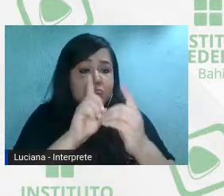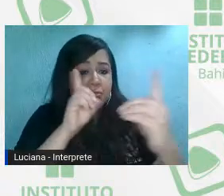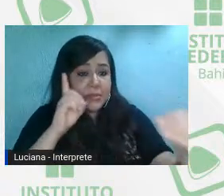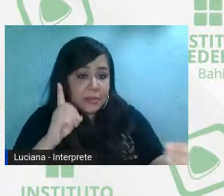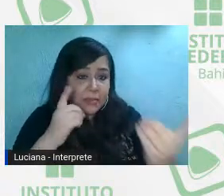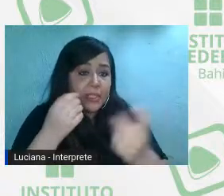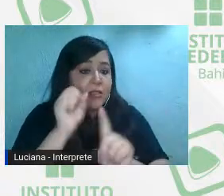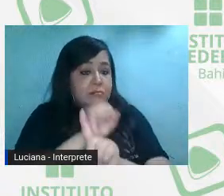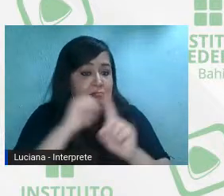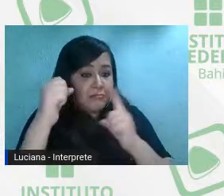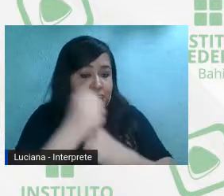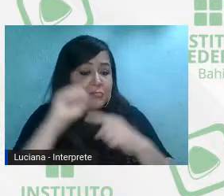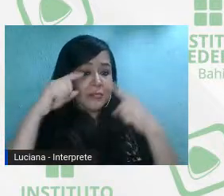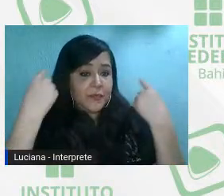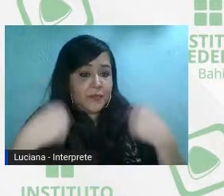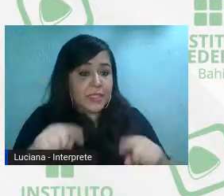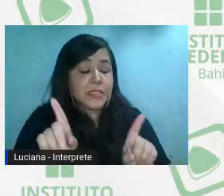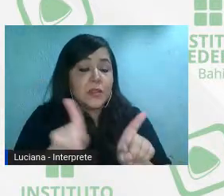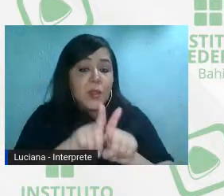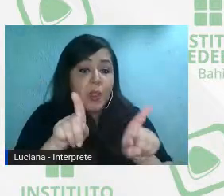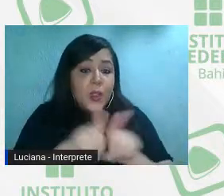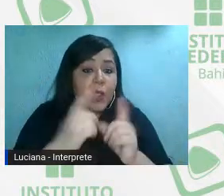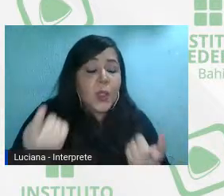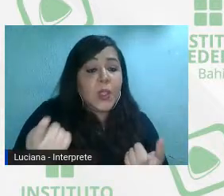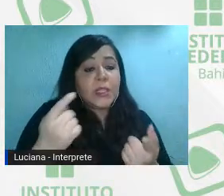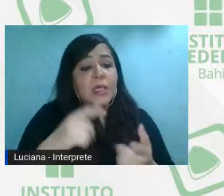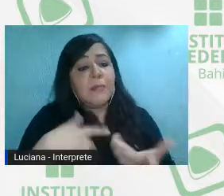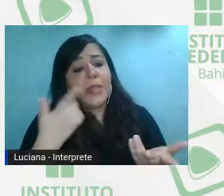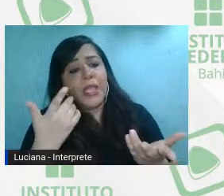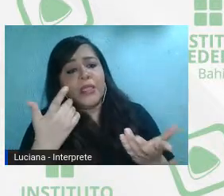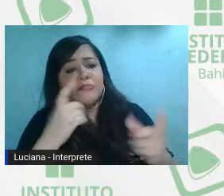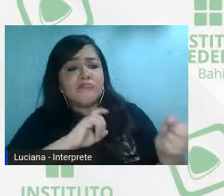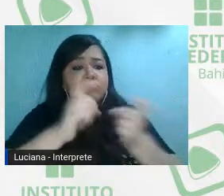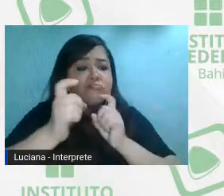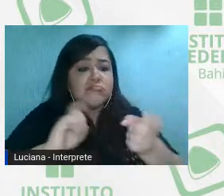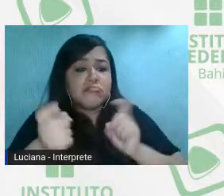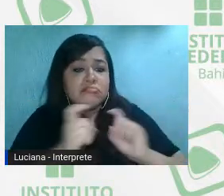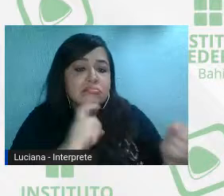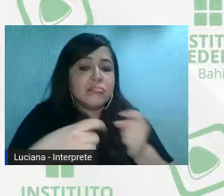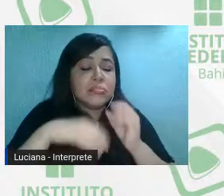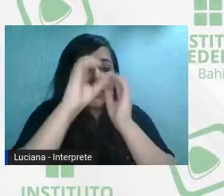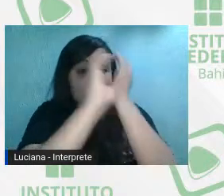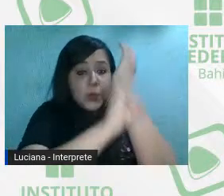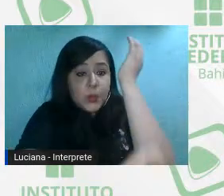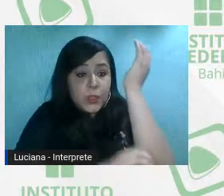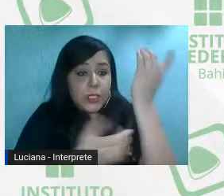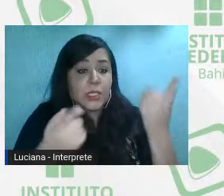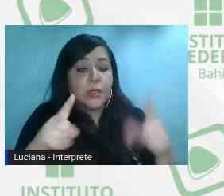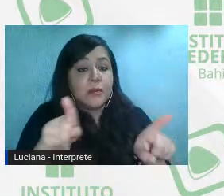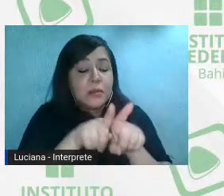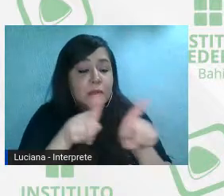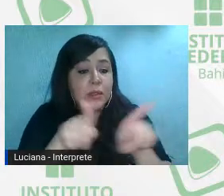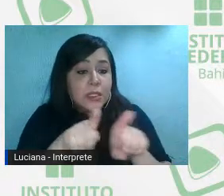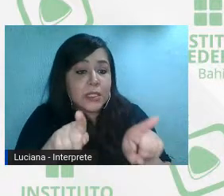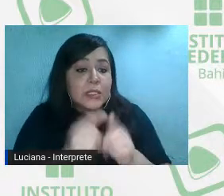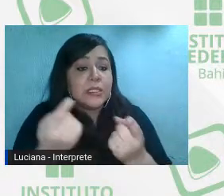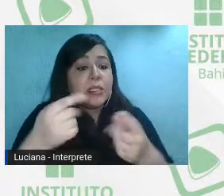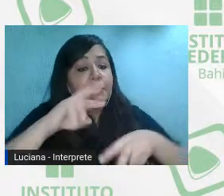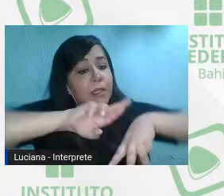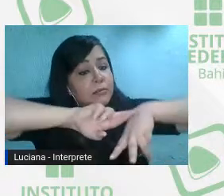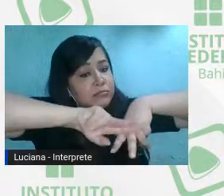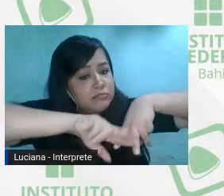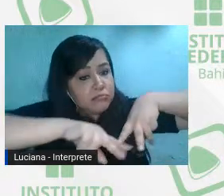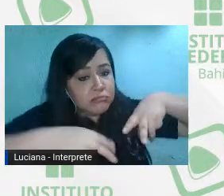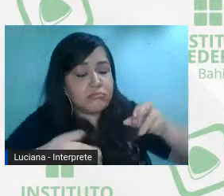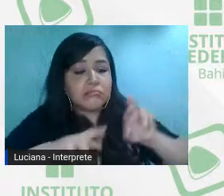Além disso, foi discutido os conceitos mais abrangentes de currículo e também foi levantada a questão da diversidade de gênero,